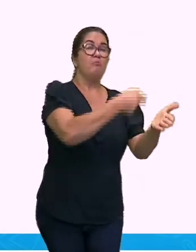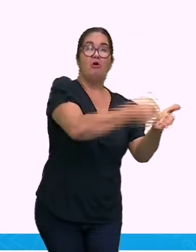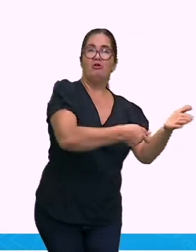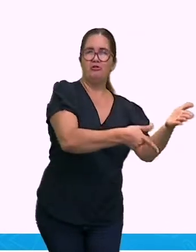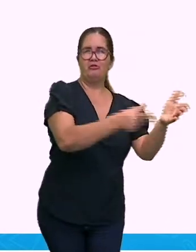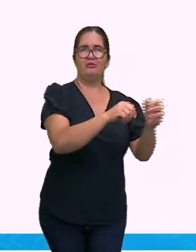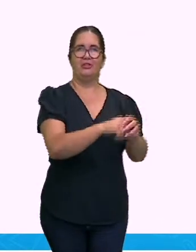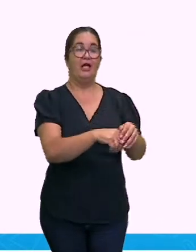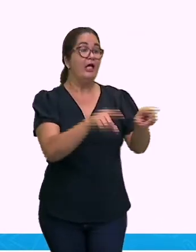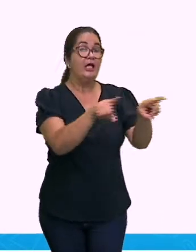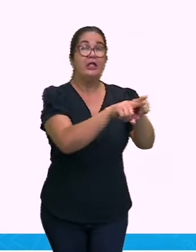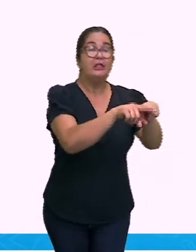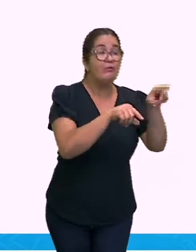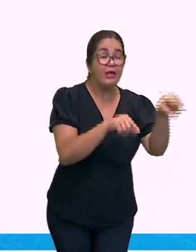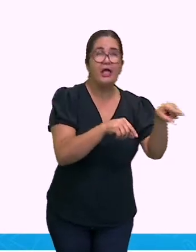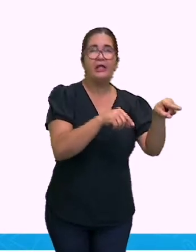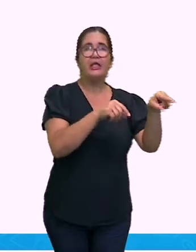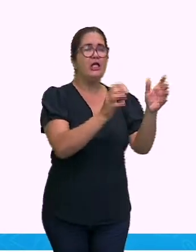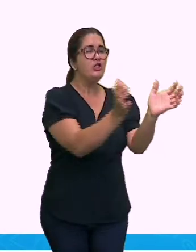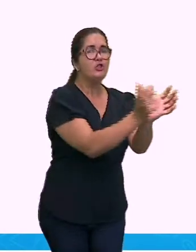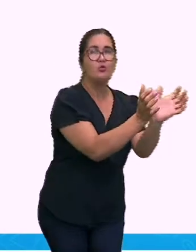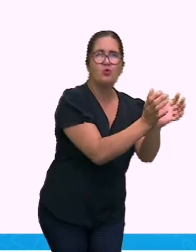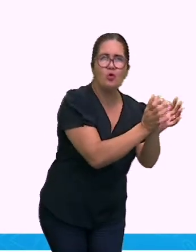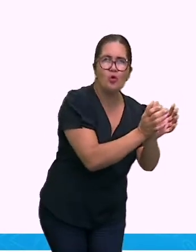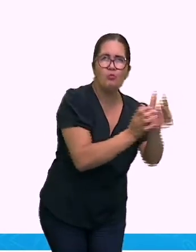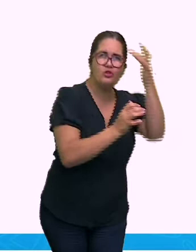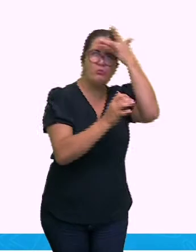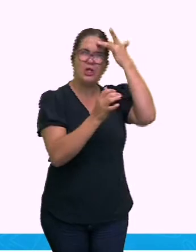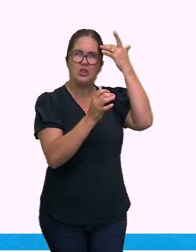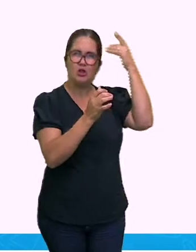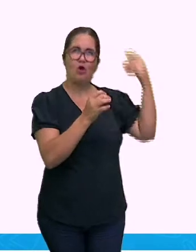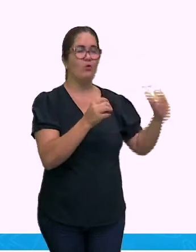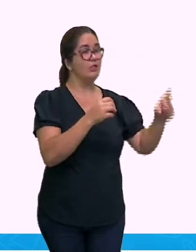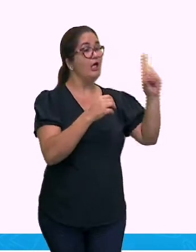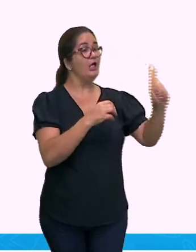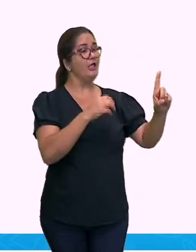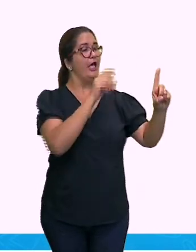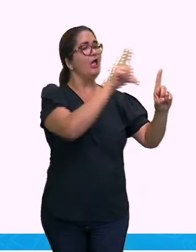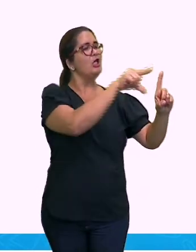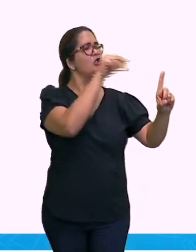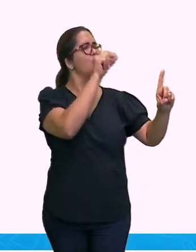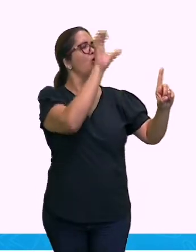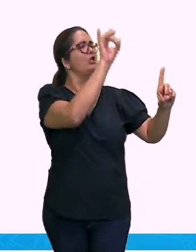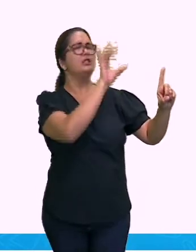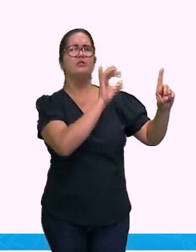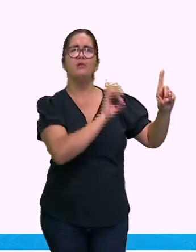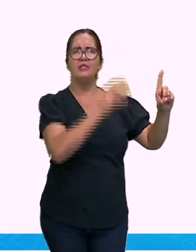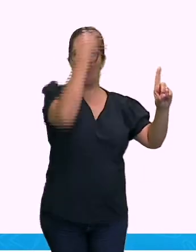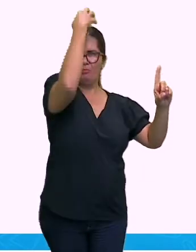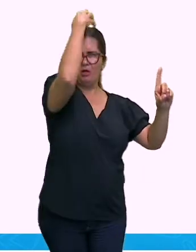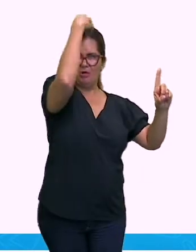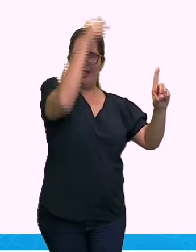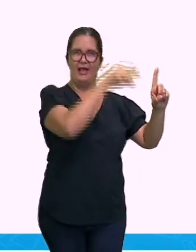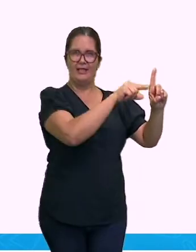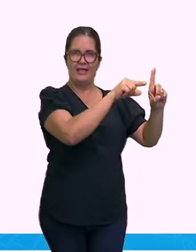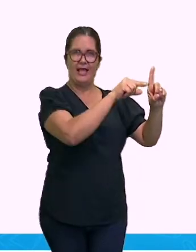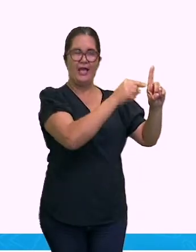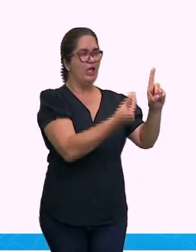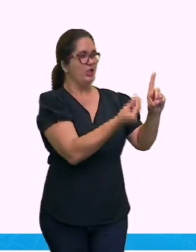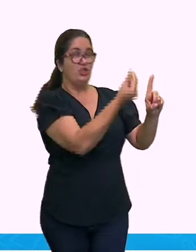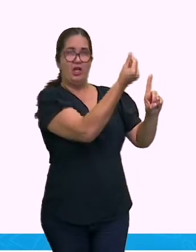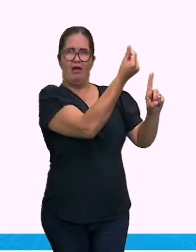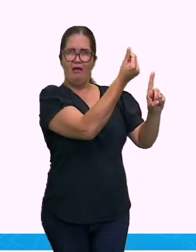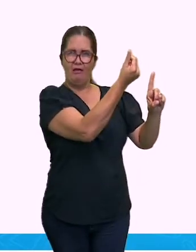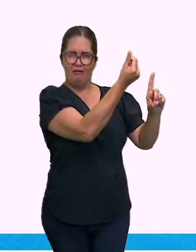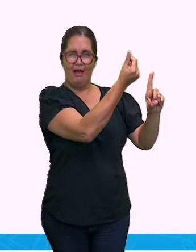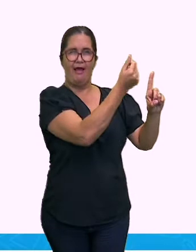prestígios, privilégios e uma isenção fiscal. Então, ele recebia todos os lucros